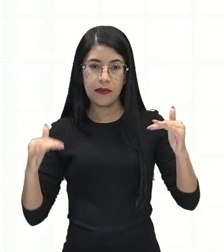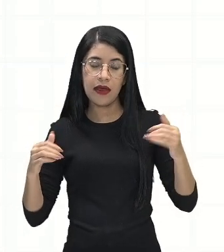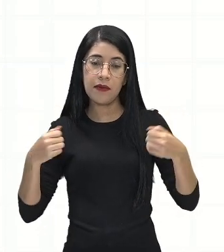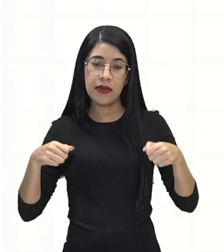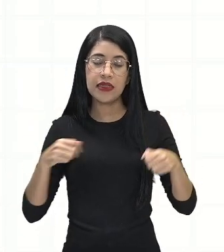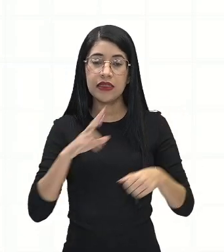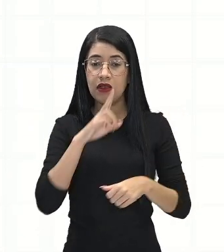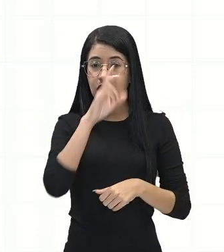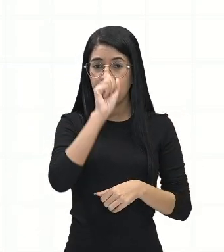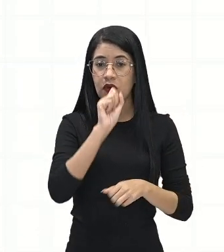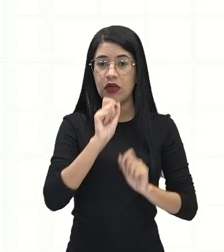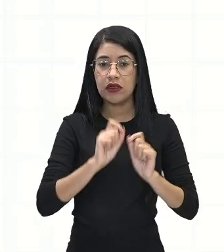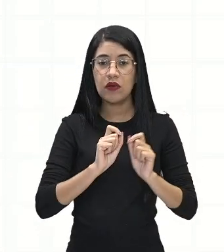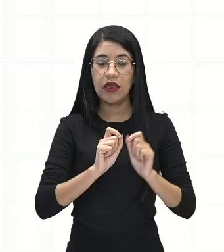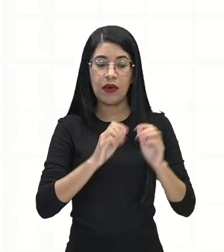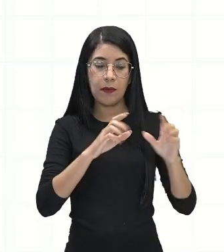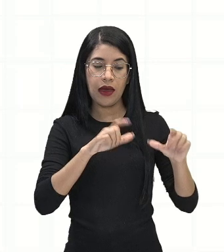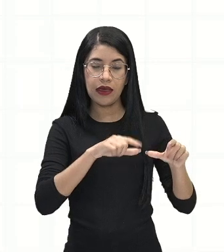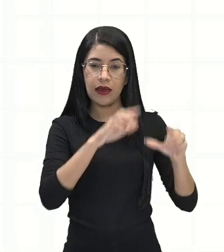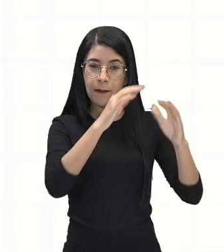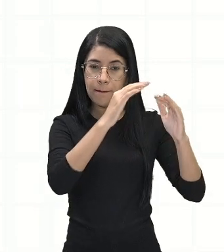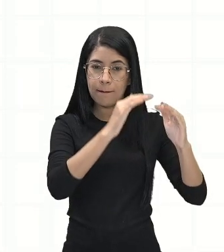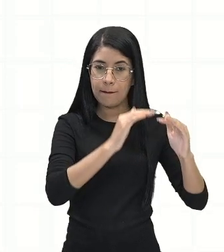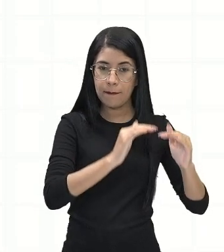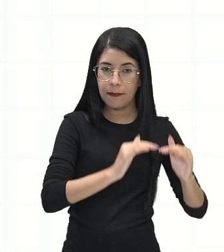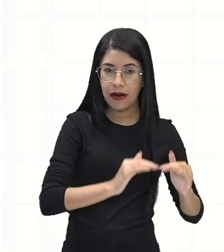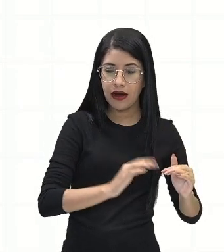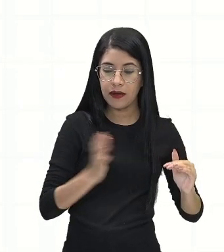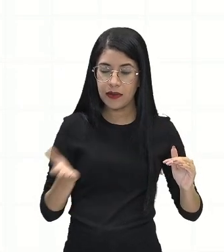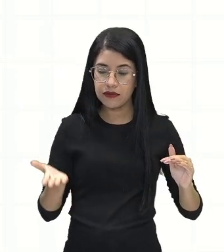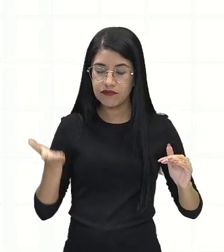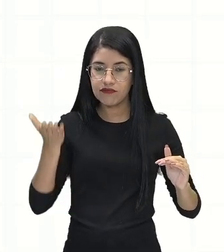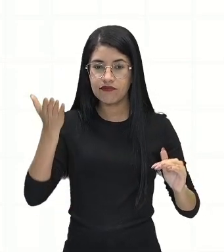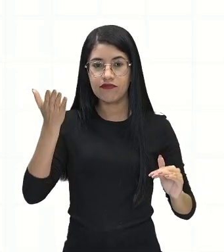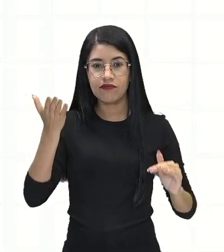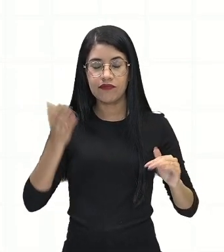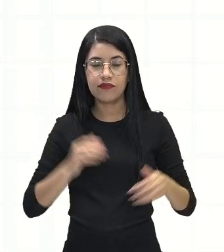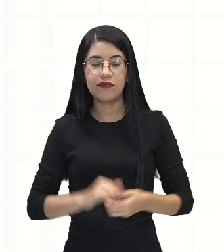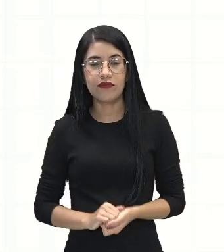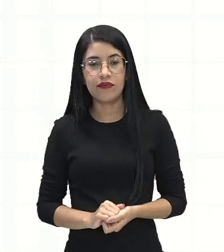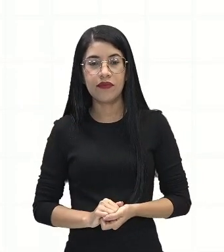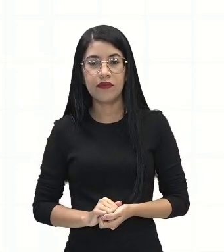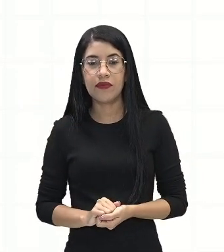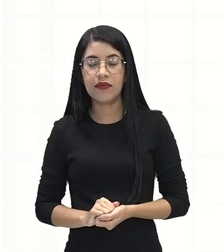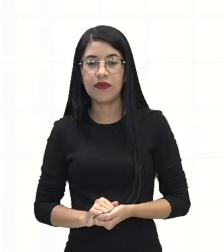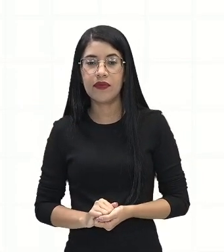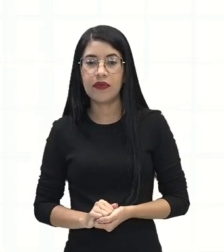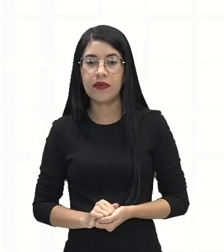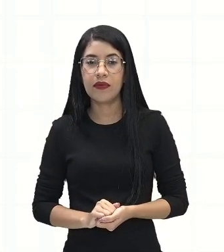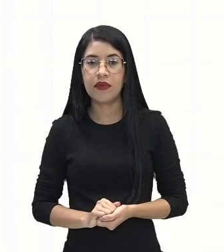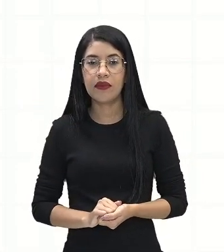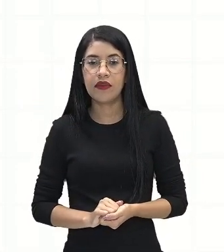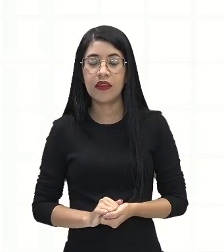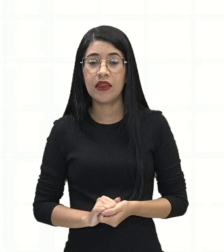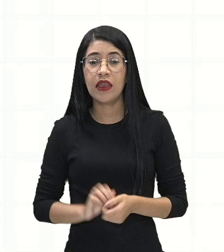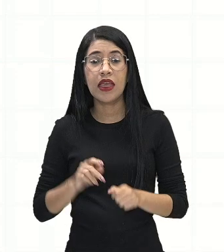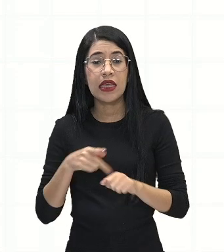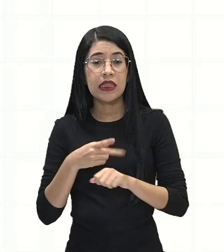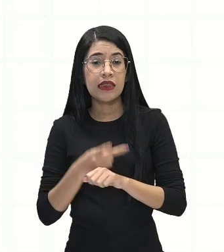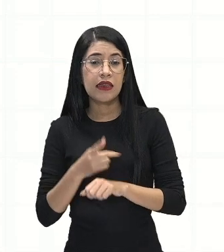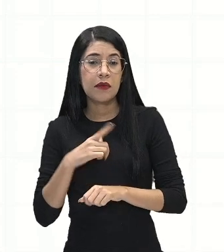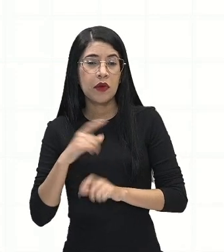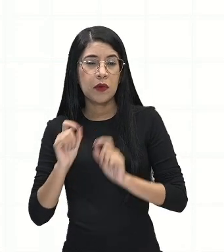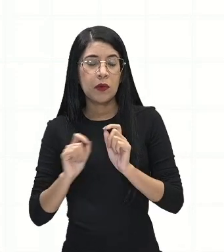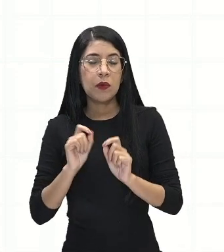nesse sentido aí para baixo, certo? E aí a gente vê mais adiante, olha, que depois que a gente viu aí que existe